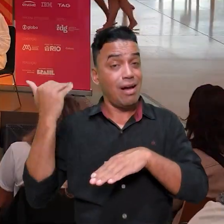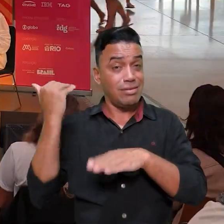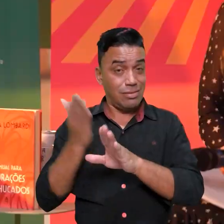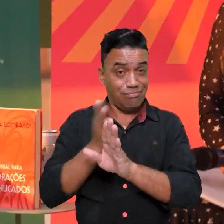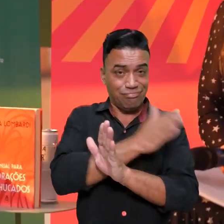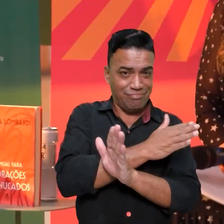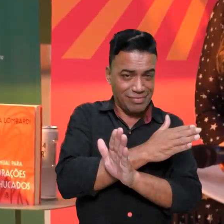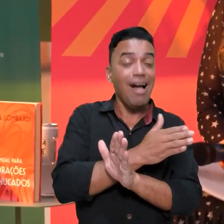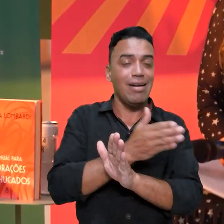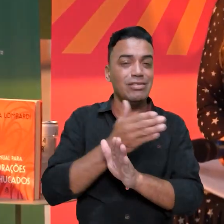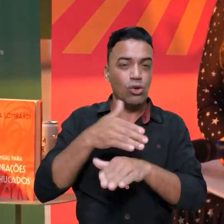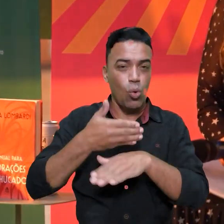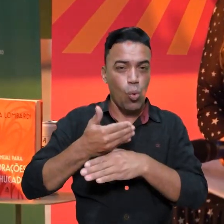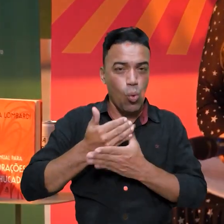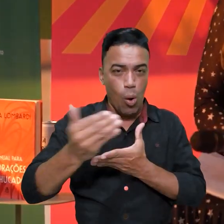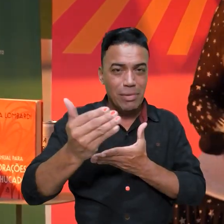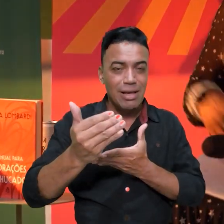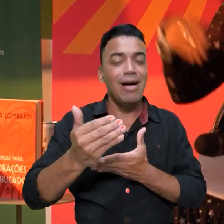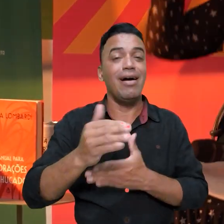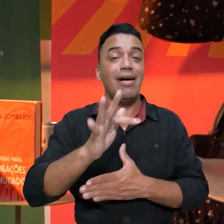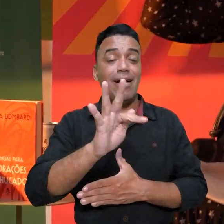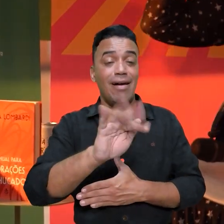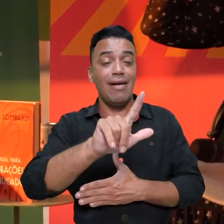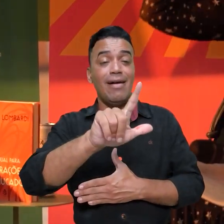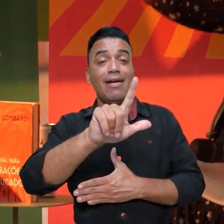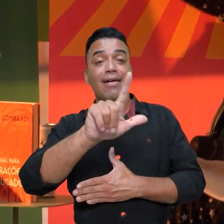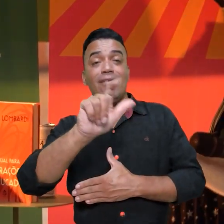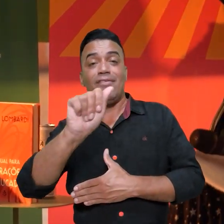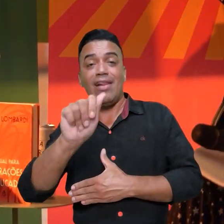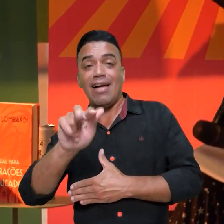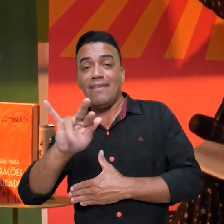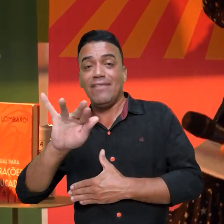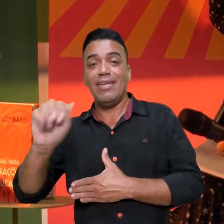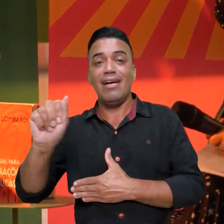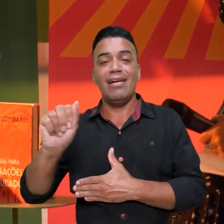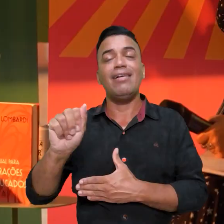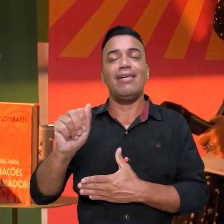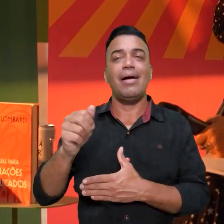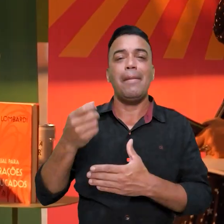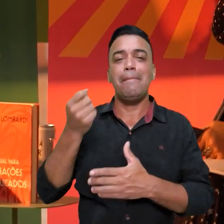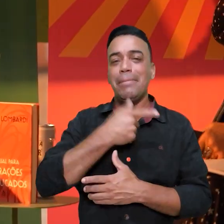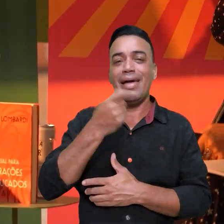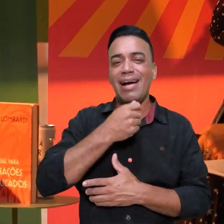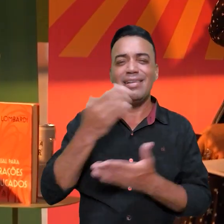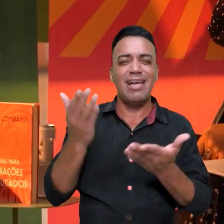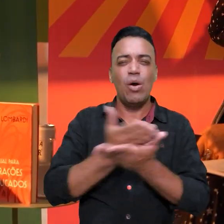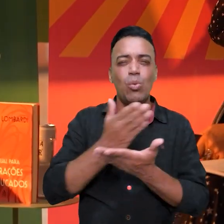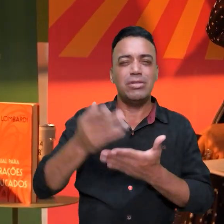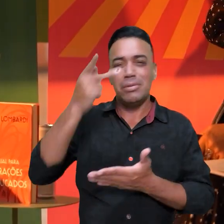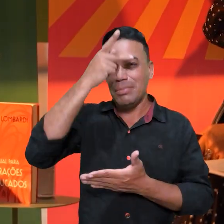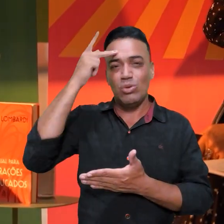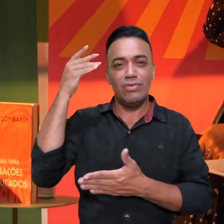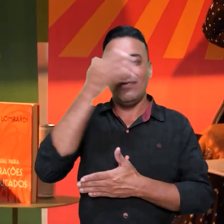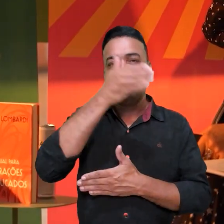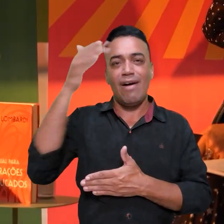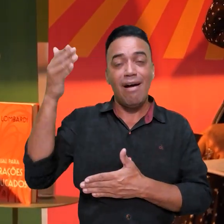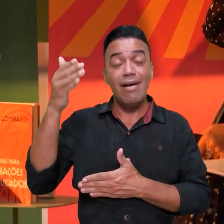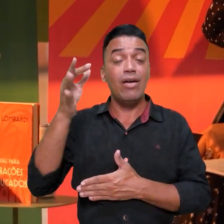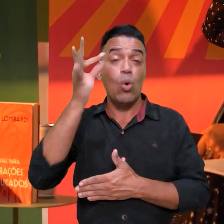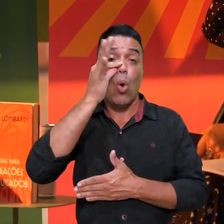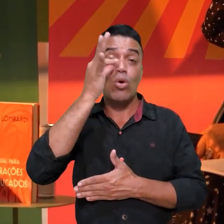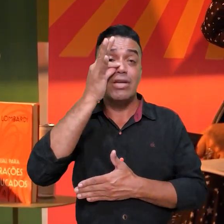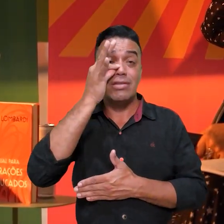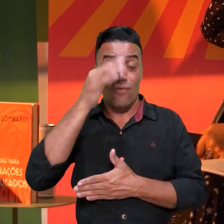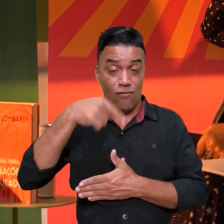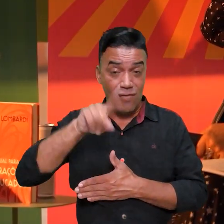camarim, eu e a Flávia, a gente faz uma piada assim: vai ter um evento aí que vão umas pessoas, aí a gente já fala um para o outro assim: além da Conceição,